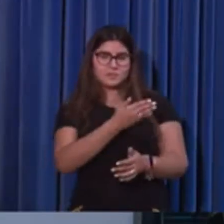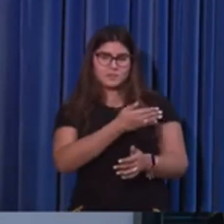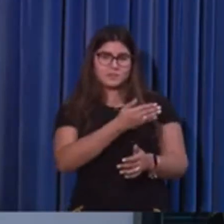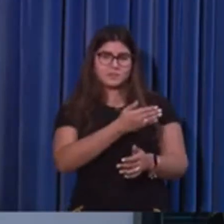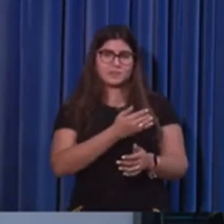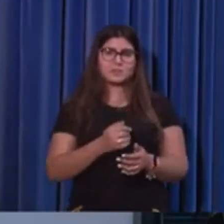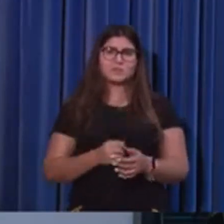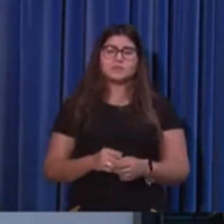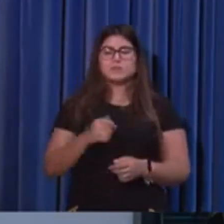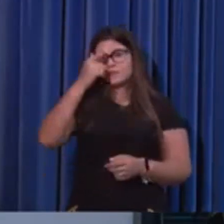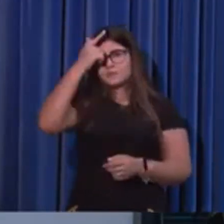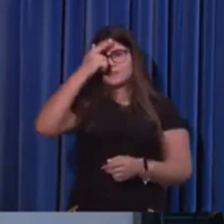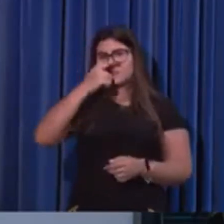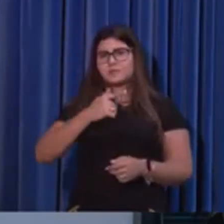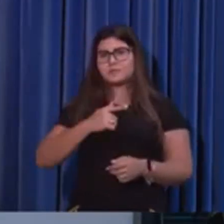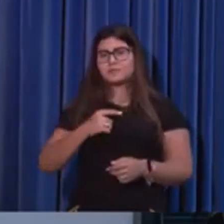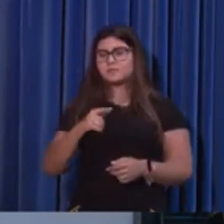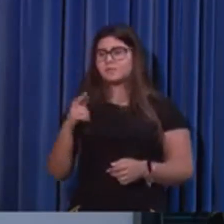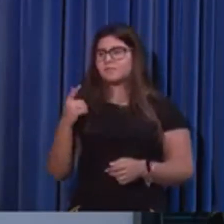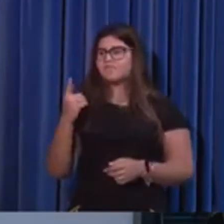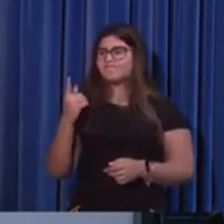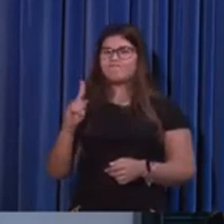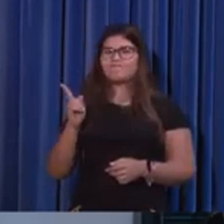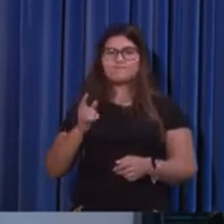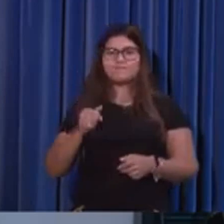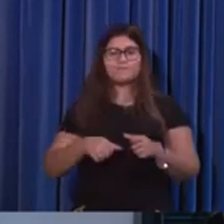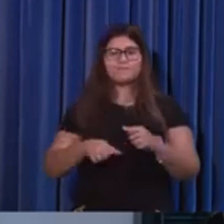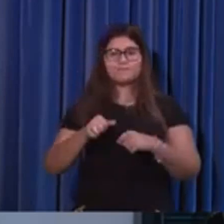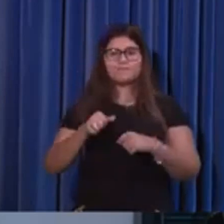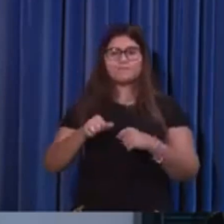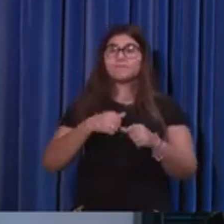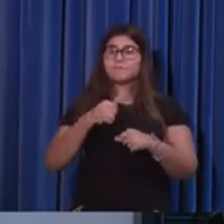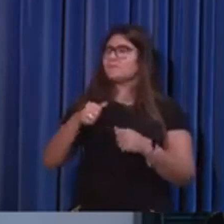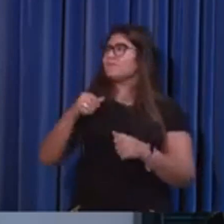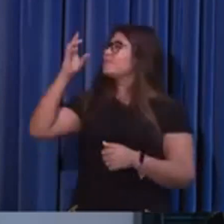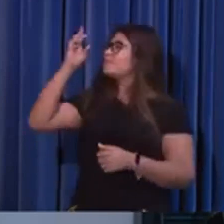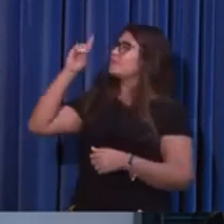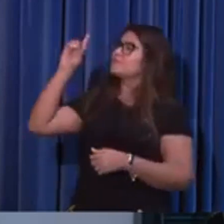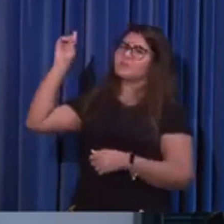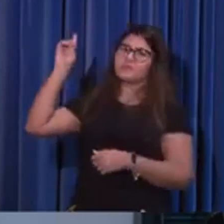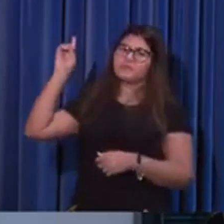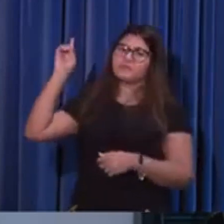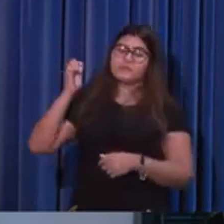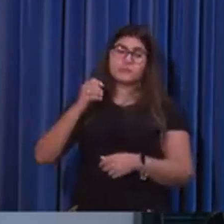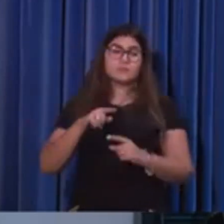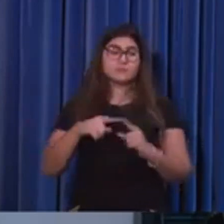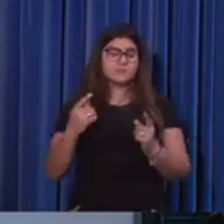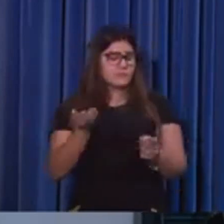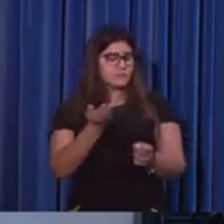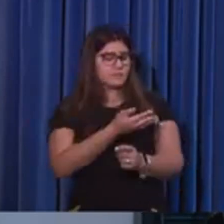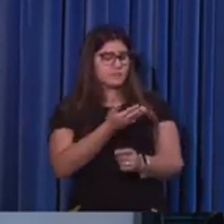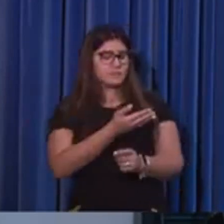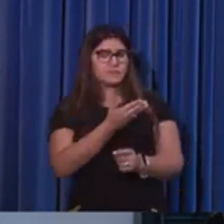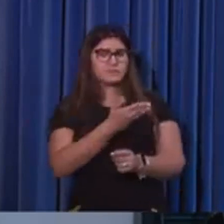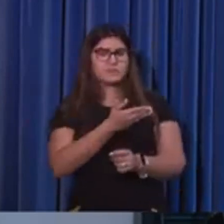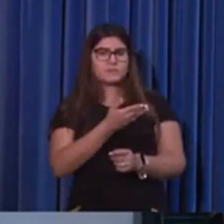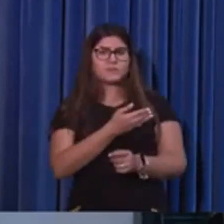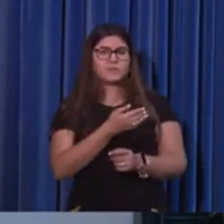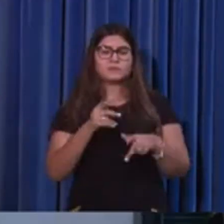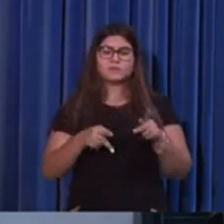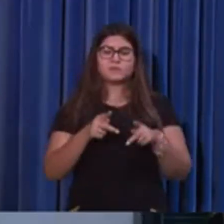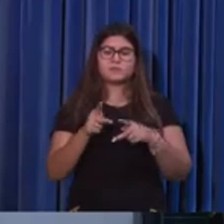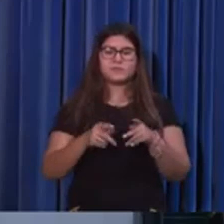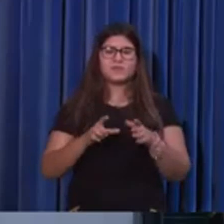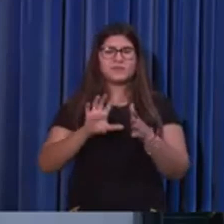ele preserva sua palavra. Mas o coração do homem, ele é completamente corrupto. A não ser